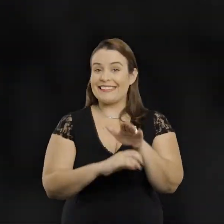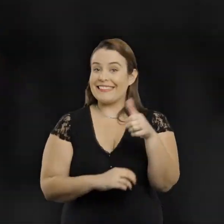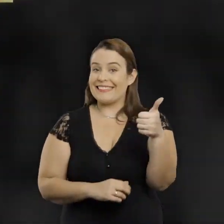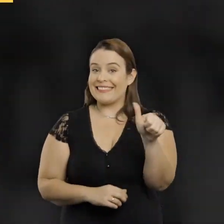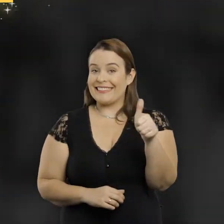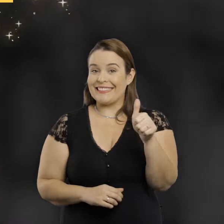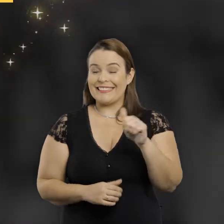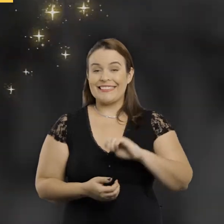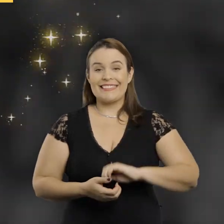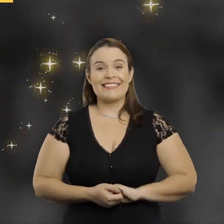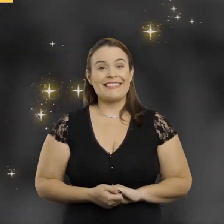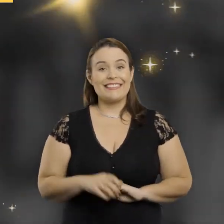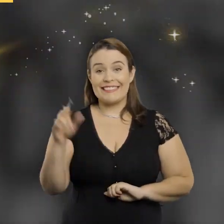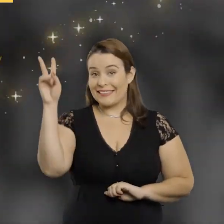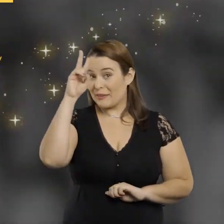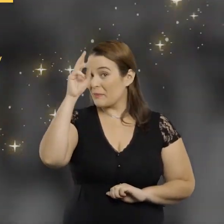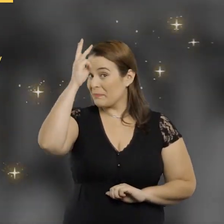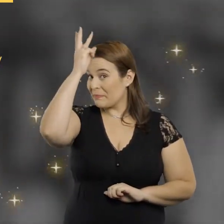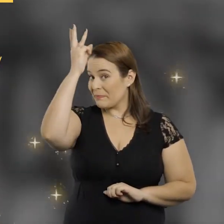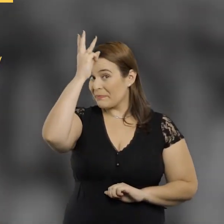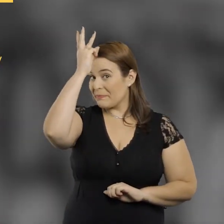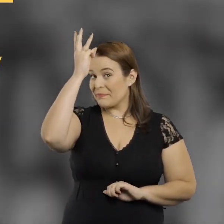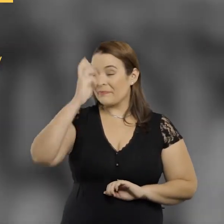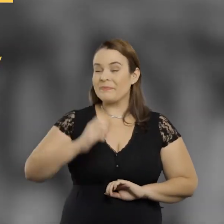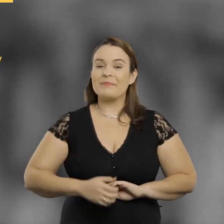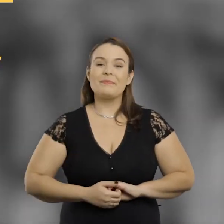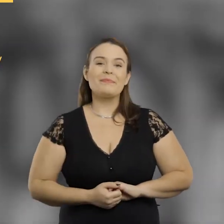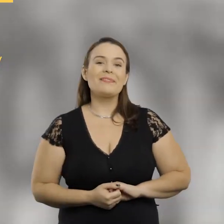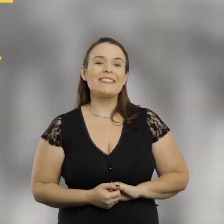Capítulo 11. A história de Wendy.